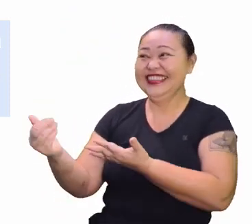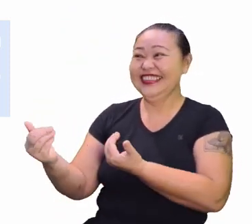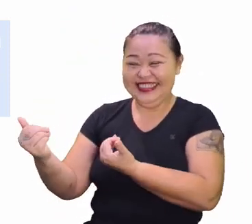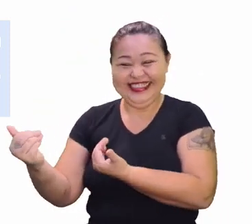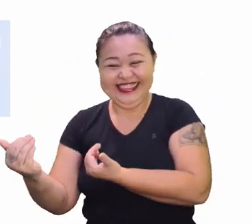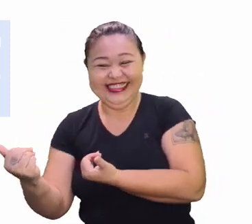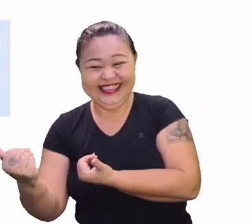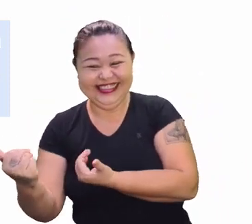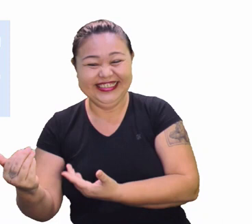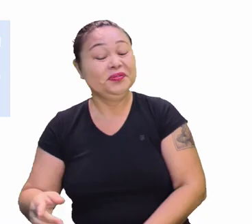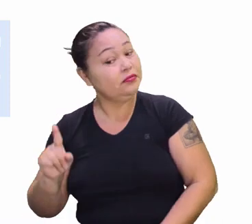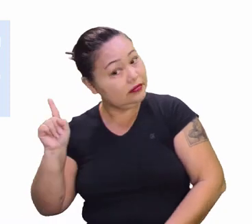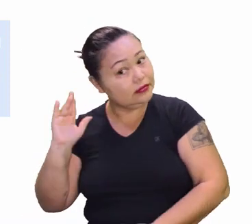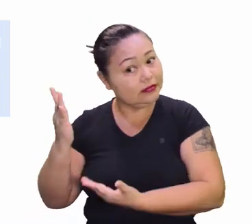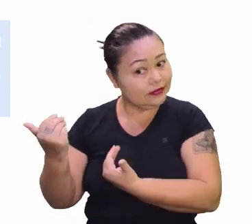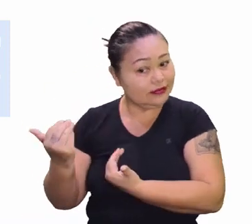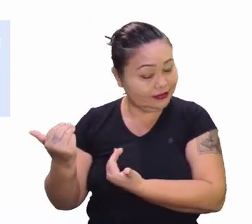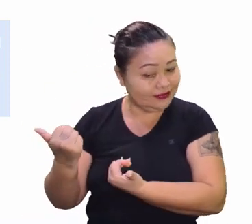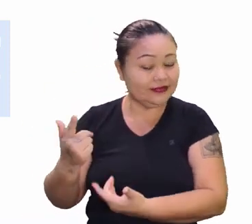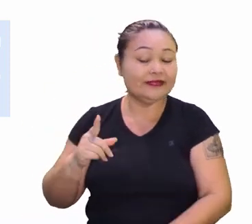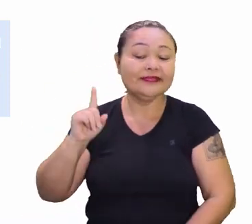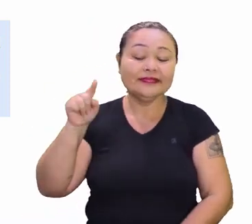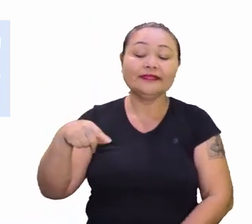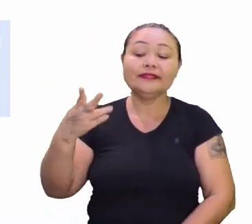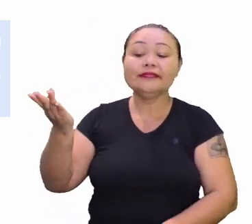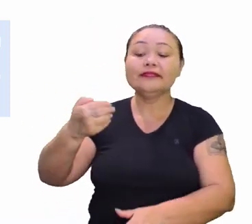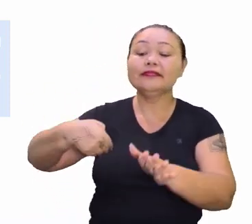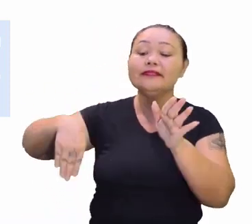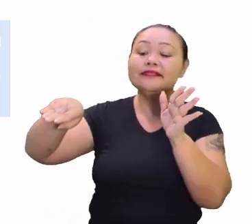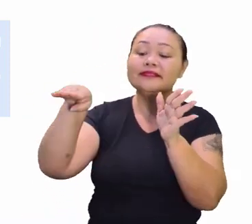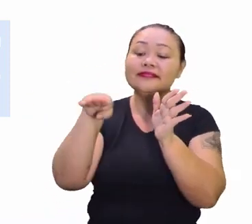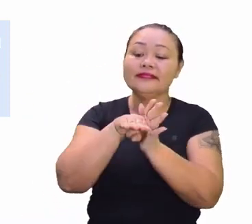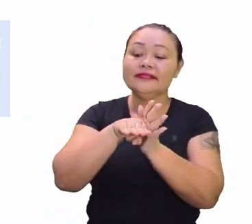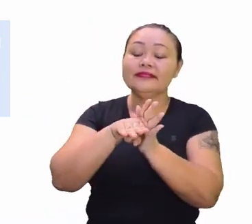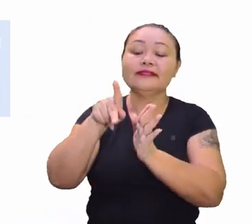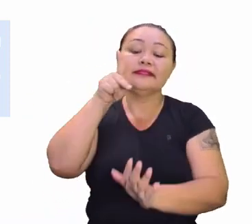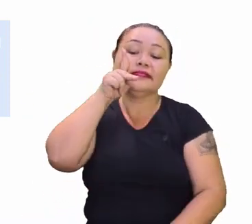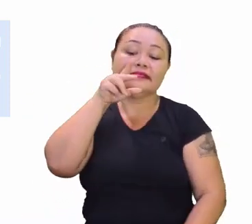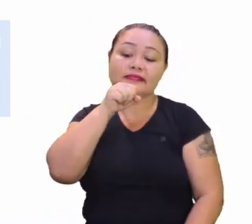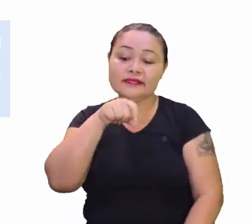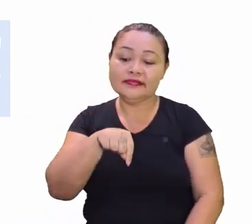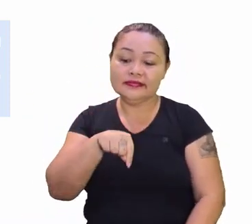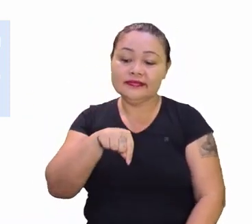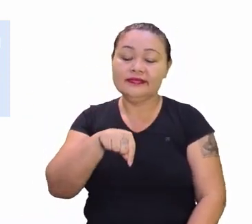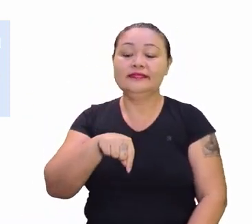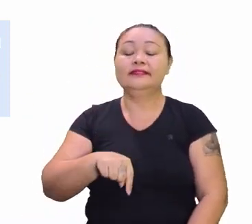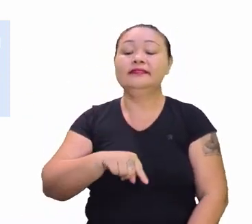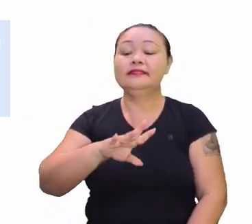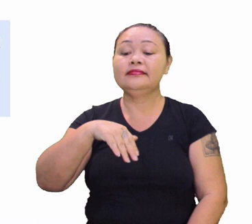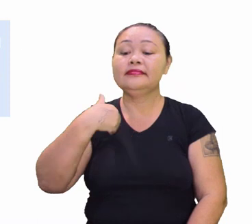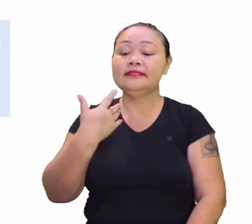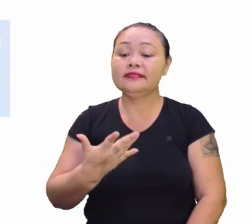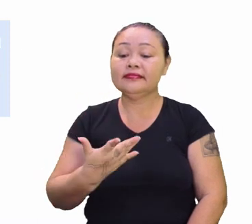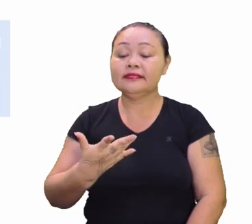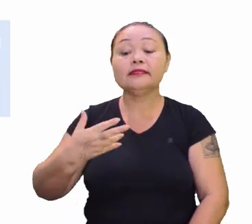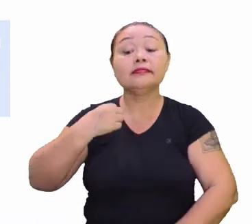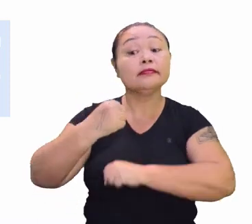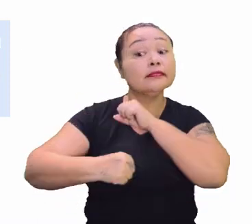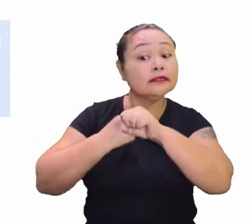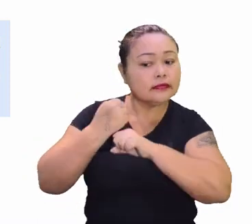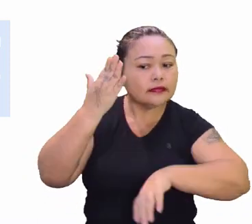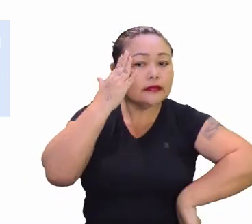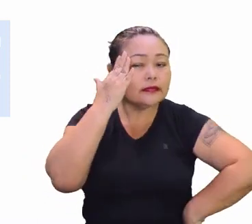era jovem, olha só. Eu cheguei em Porto Velho. Certo. Sabe em que